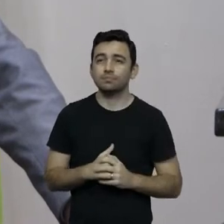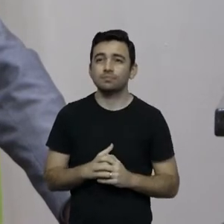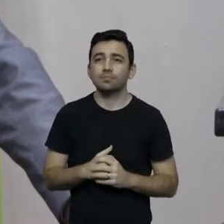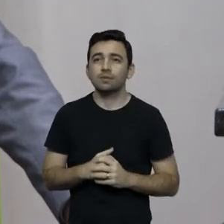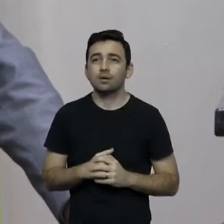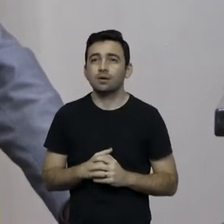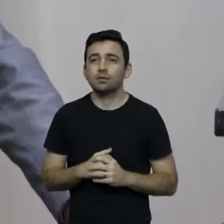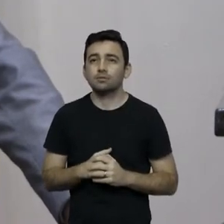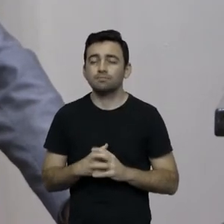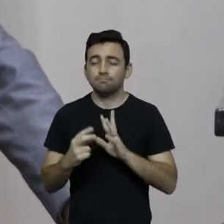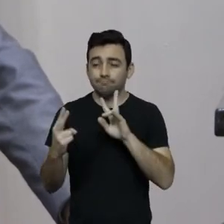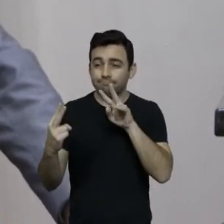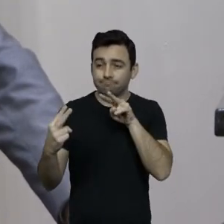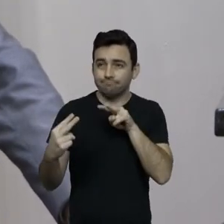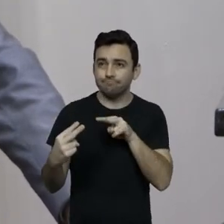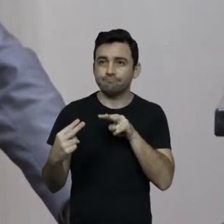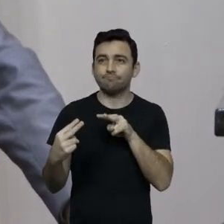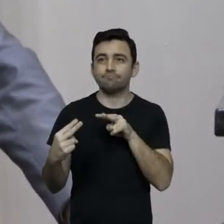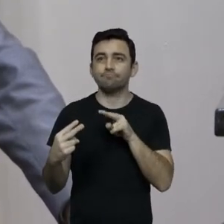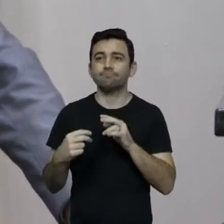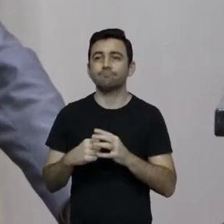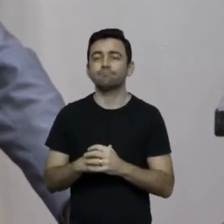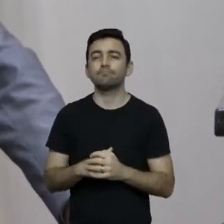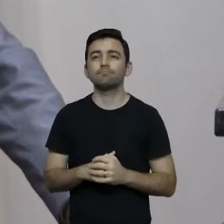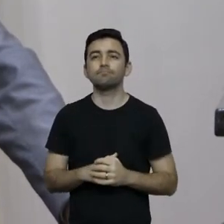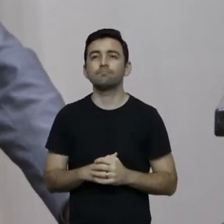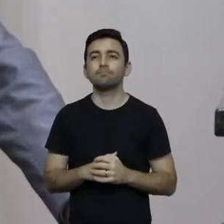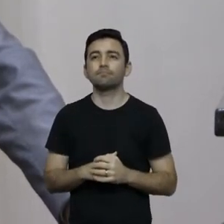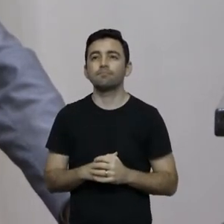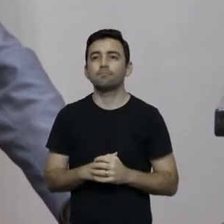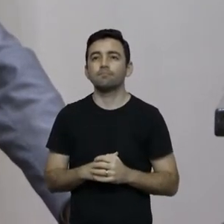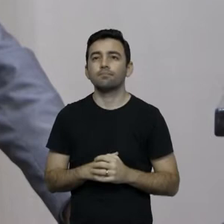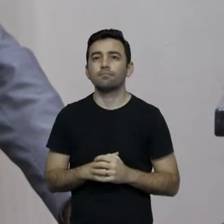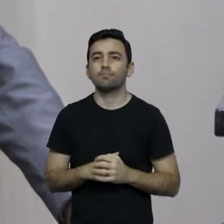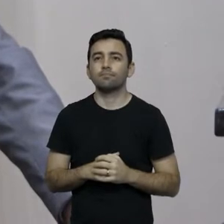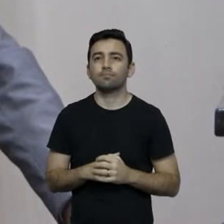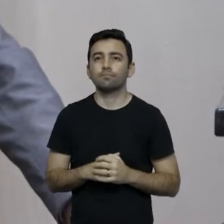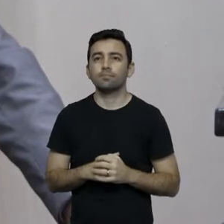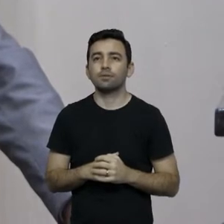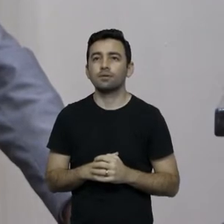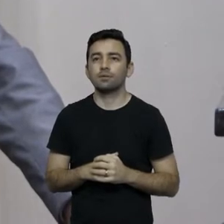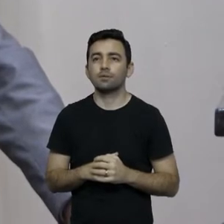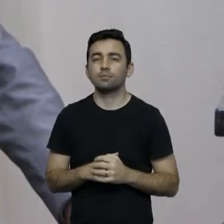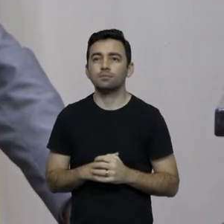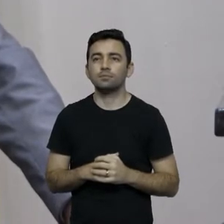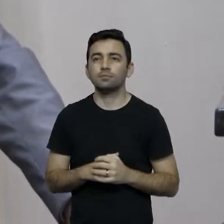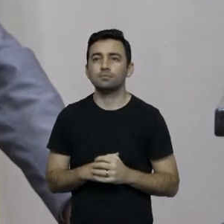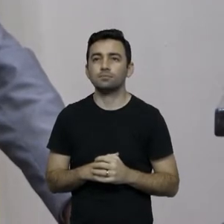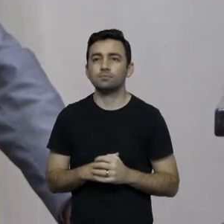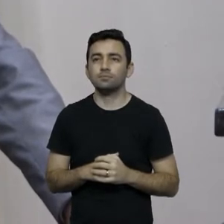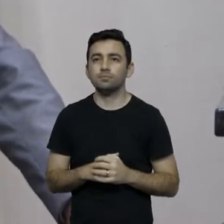o Olho no Olho e não fica